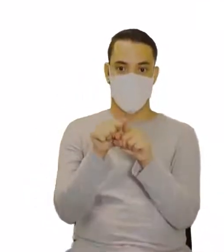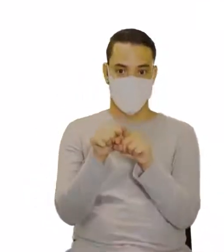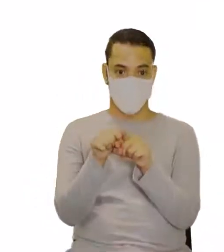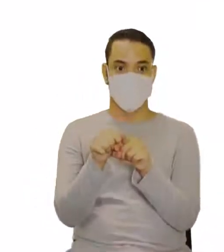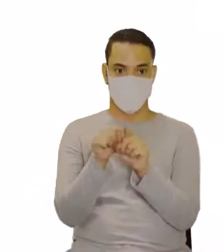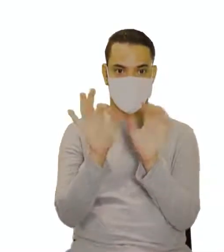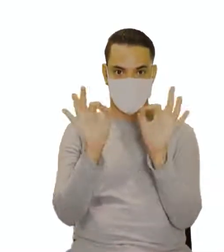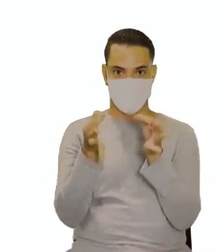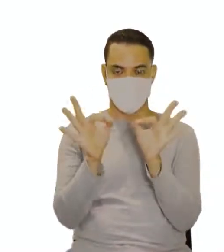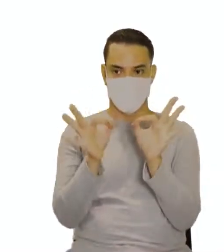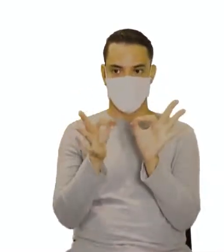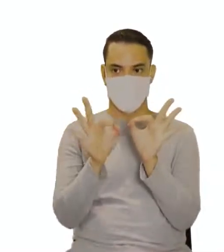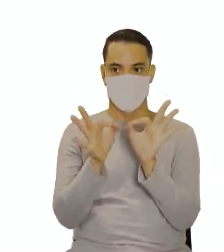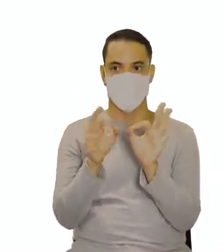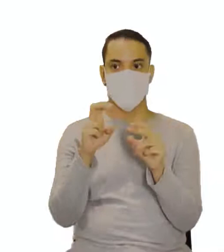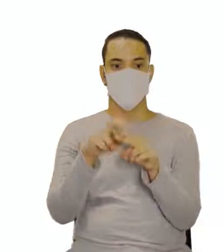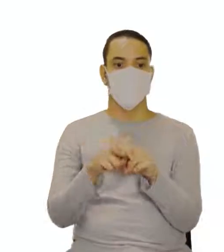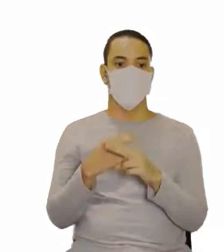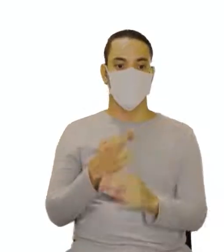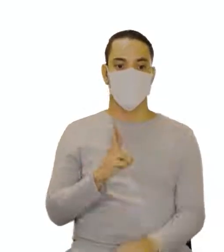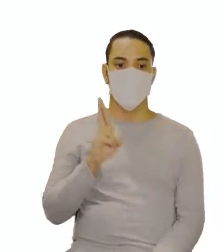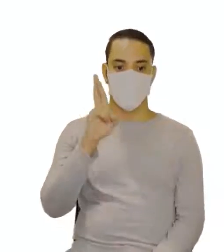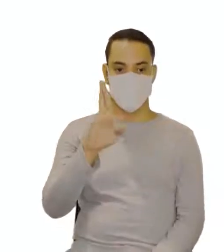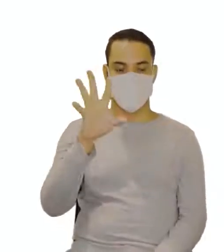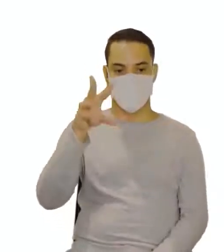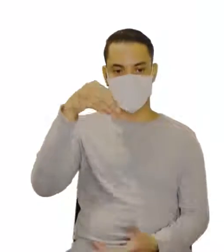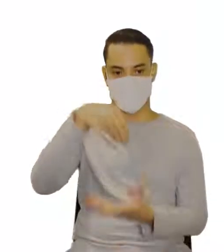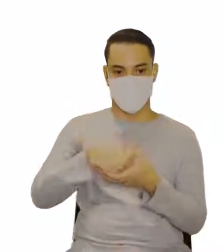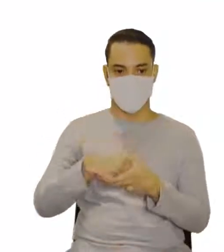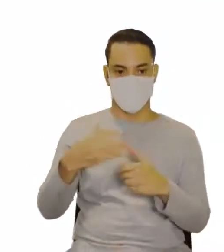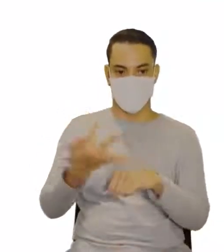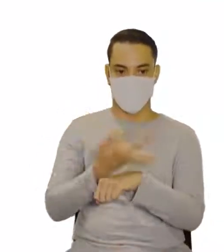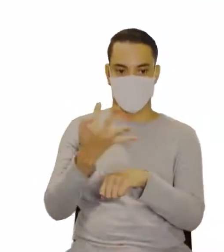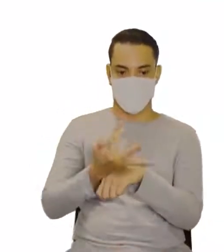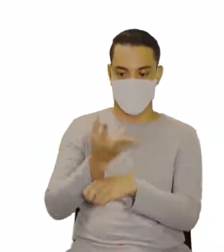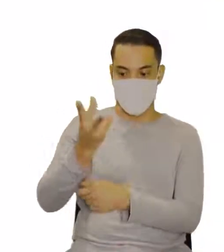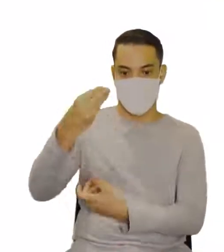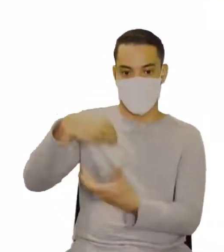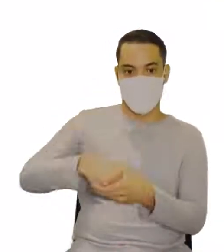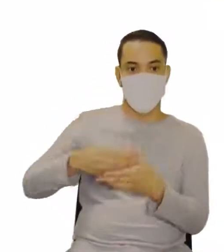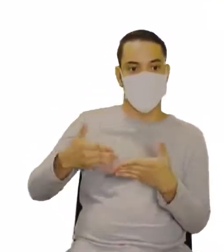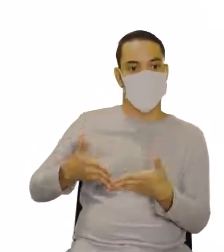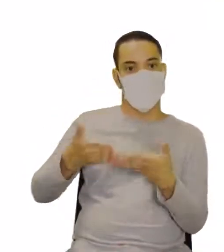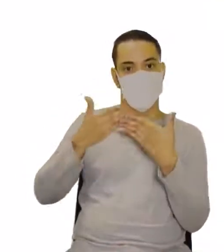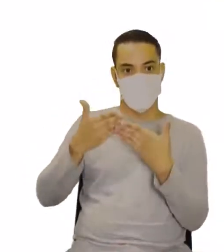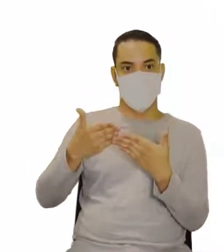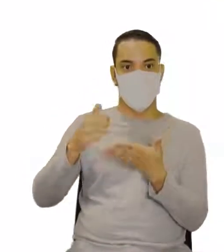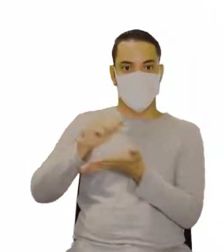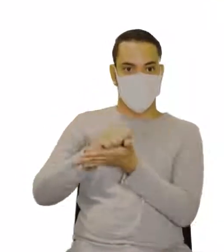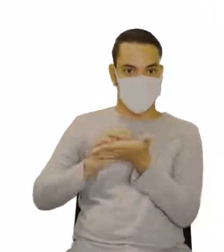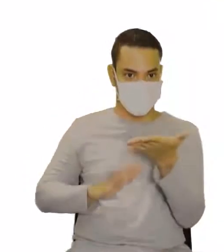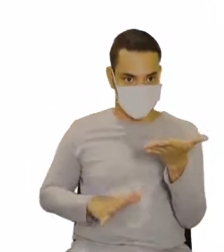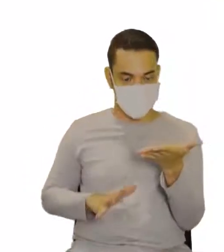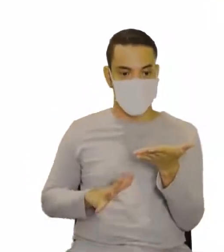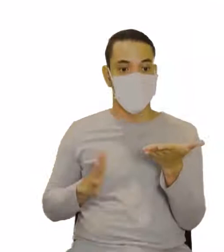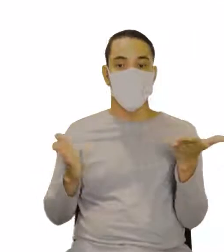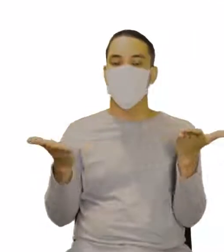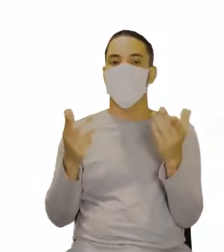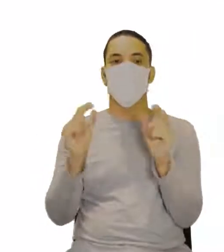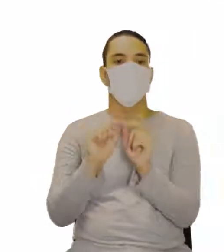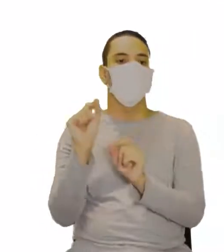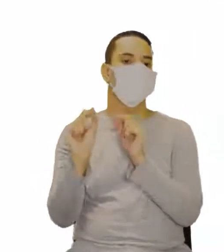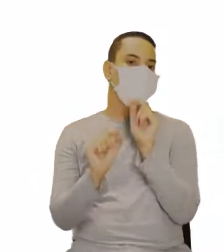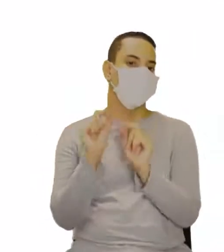Ok? Então tá aqui a nossa resistência interna, tá, pessoal? Que ele está pedindo no exercício. Agora, o que eu vou